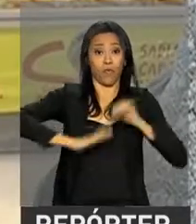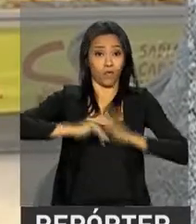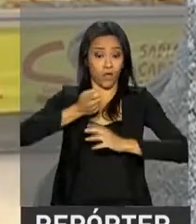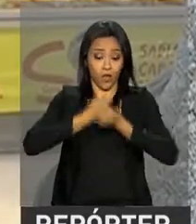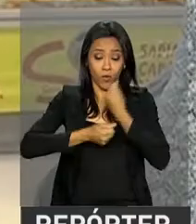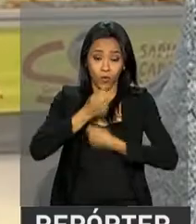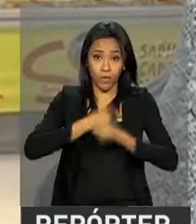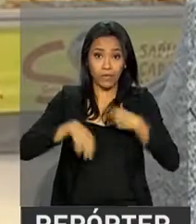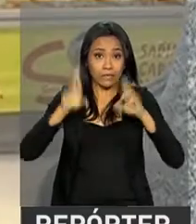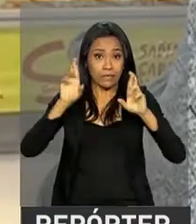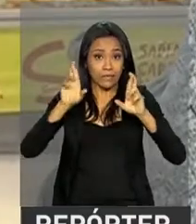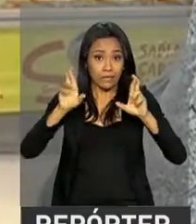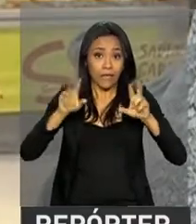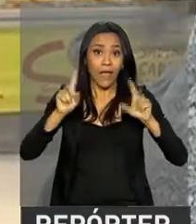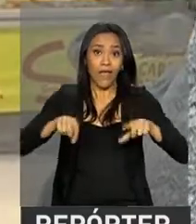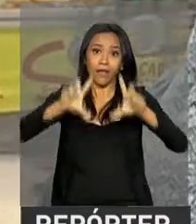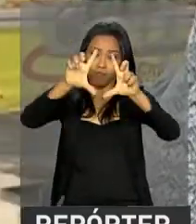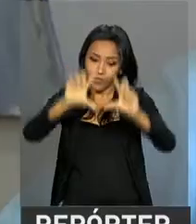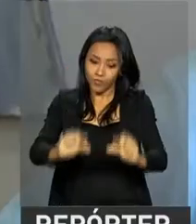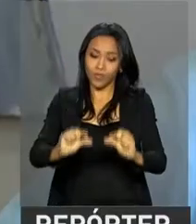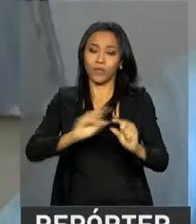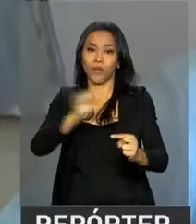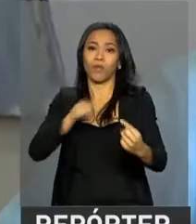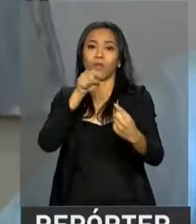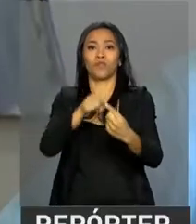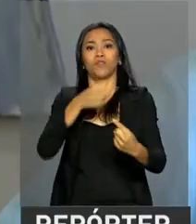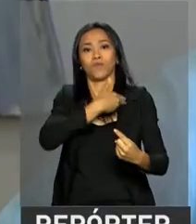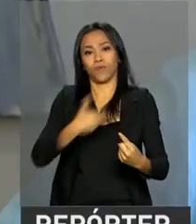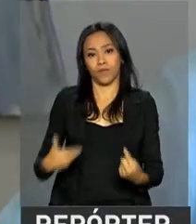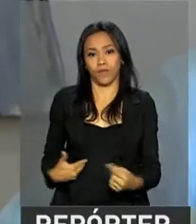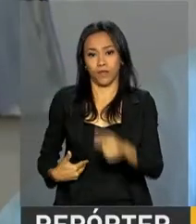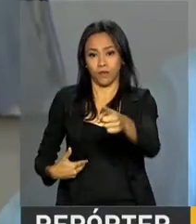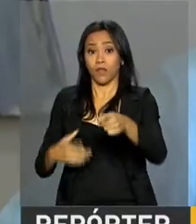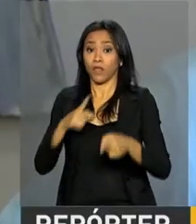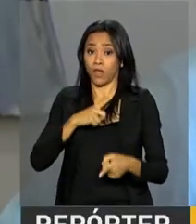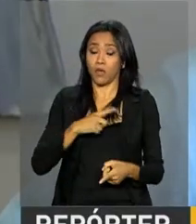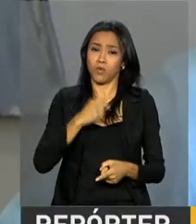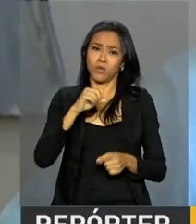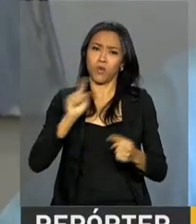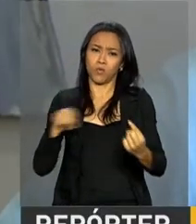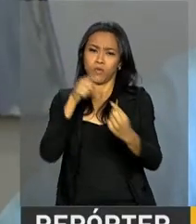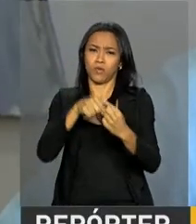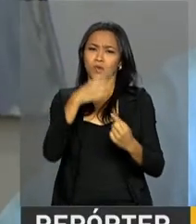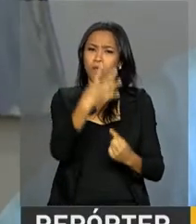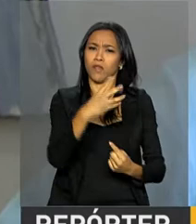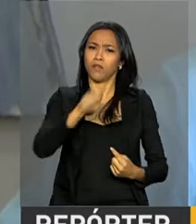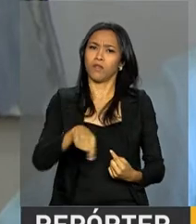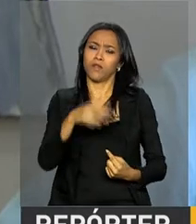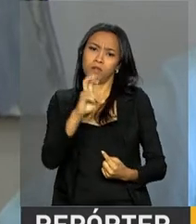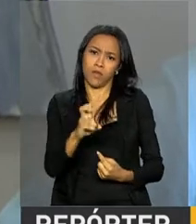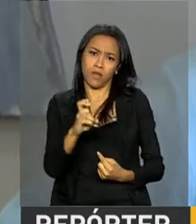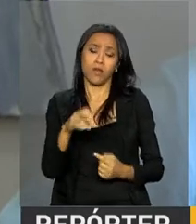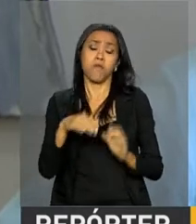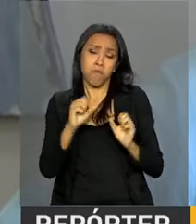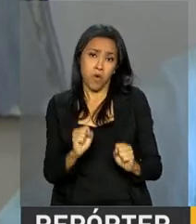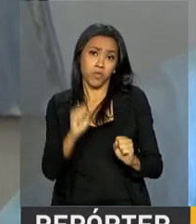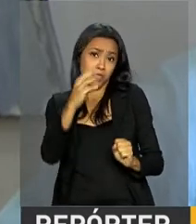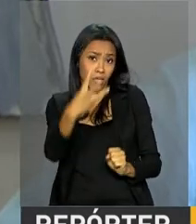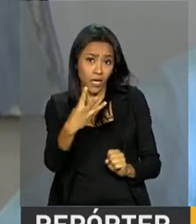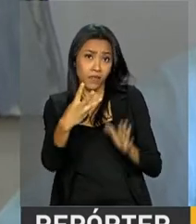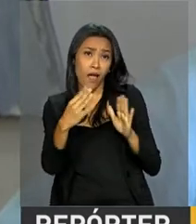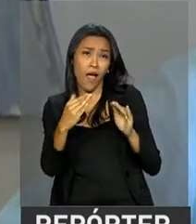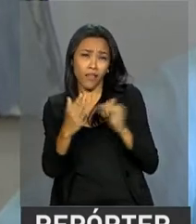expectativa é fechar o ano abaixo da meta nós temos uma meta de 4 e meio ela pode fechar em torno de 34 e abaixo desse patamar